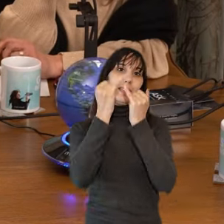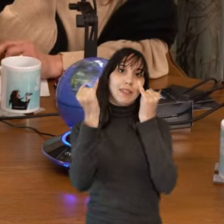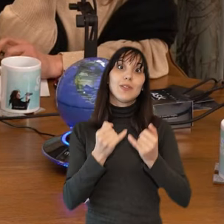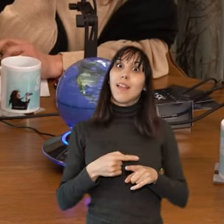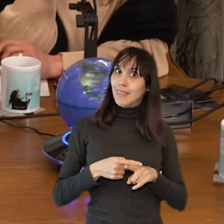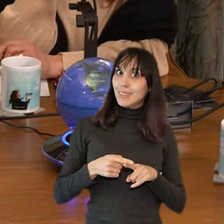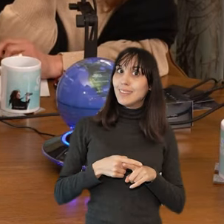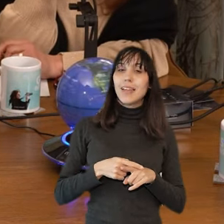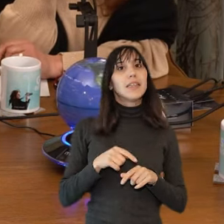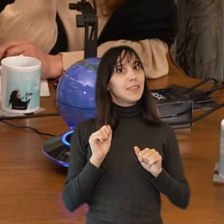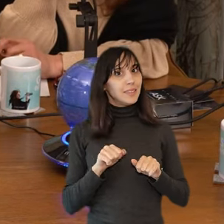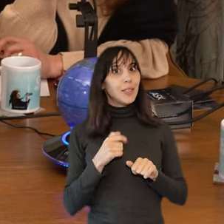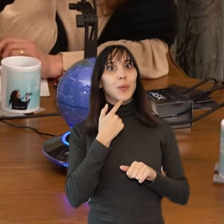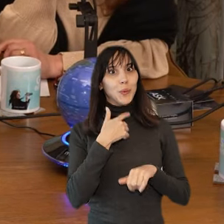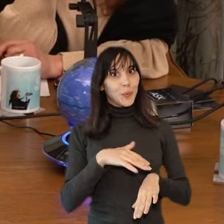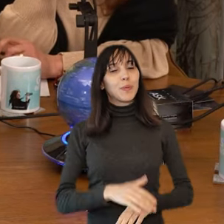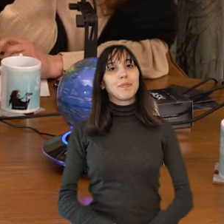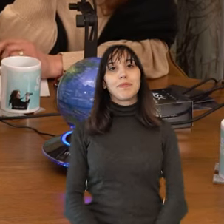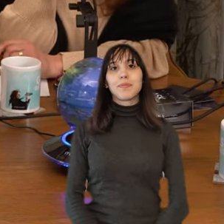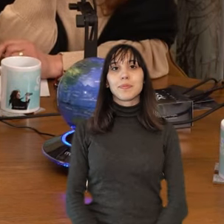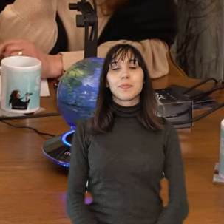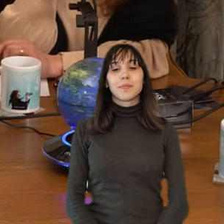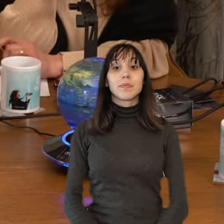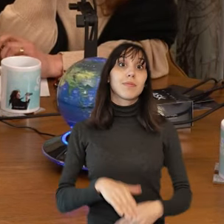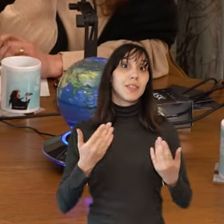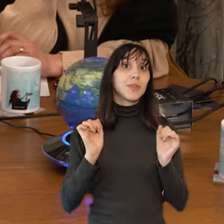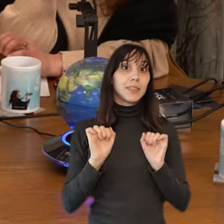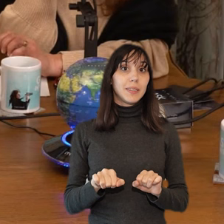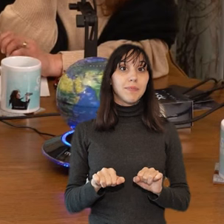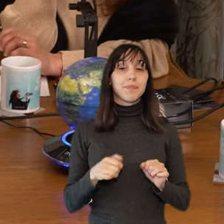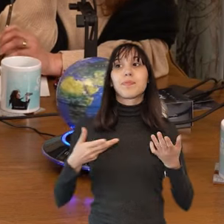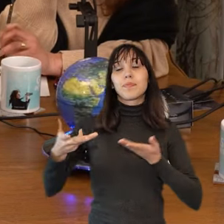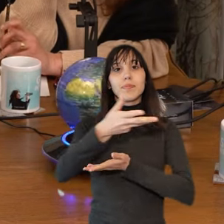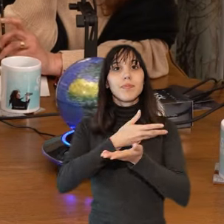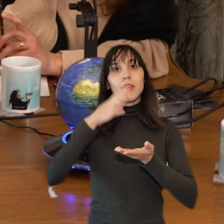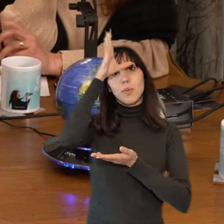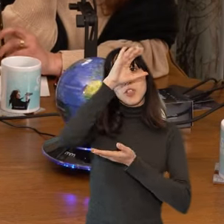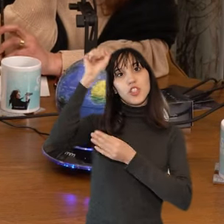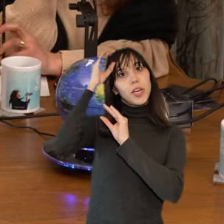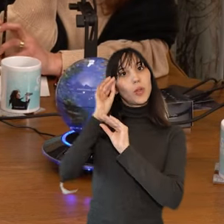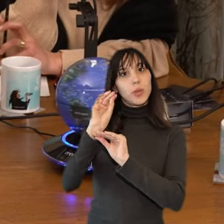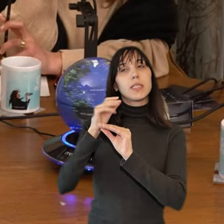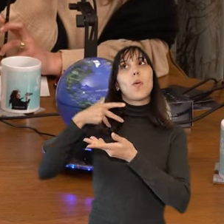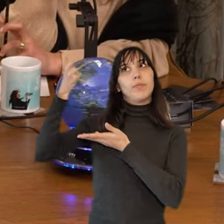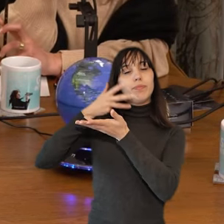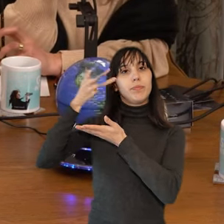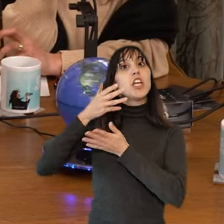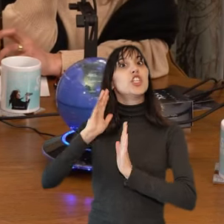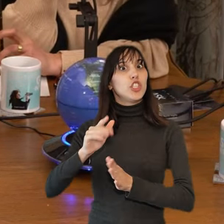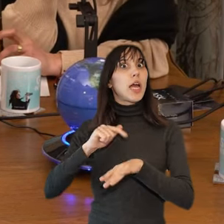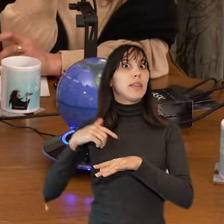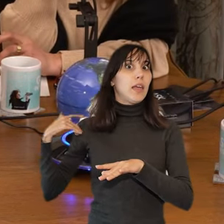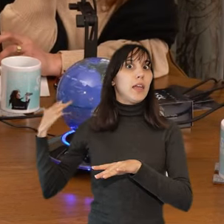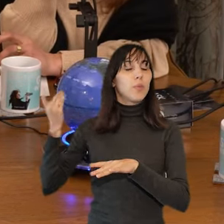interessante não é e e portanto sim nesta relação com o Ministério da Educação já está a acontecer há algum tempo e portanto